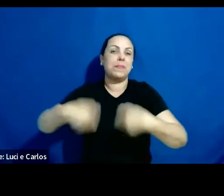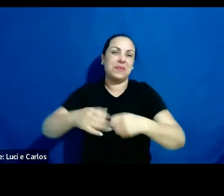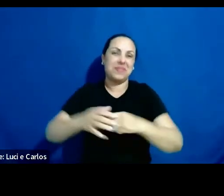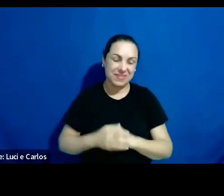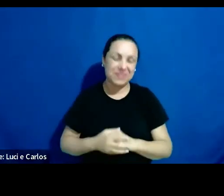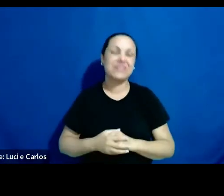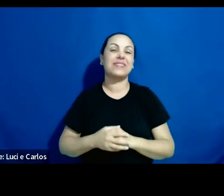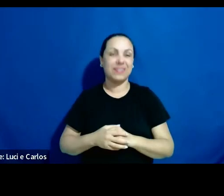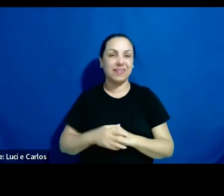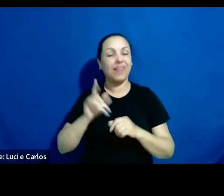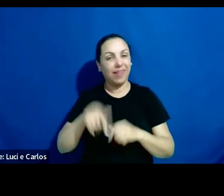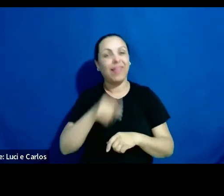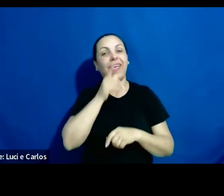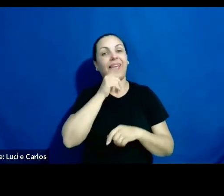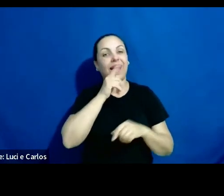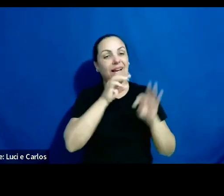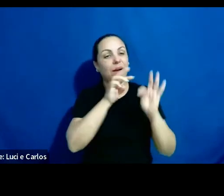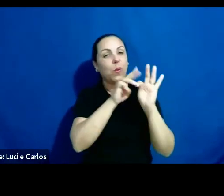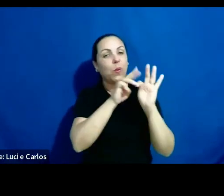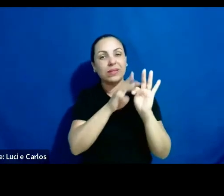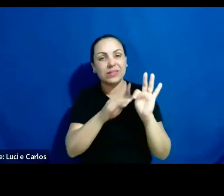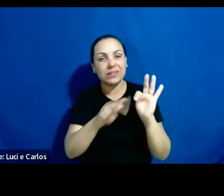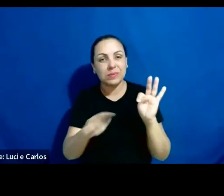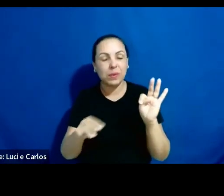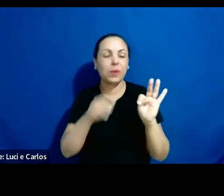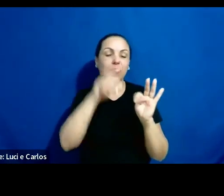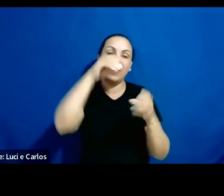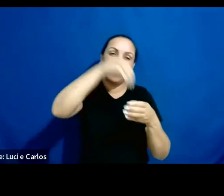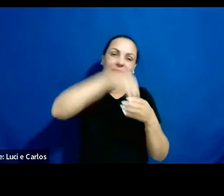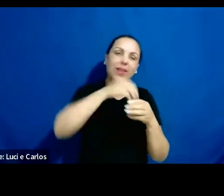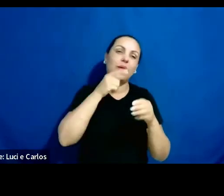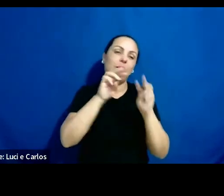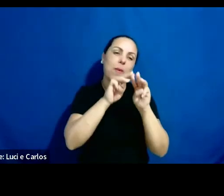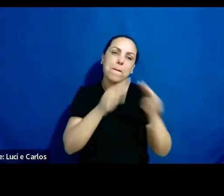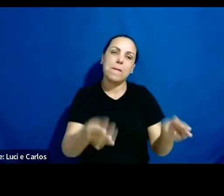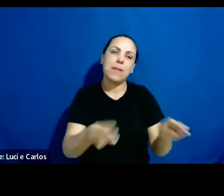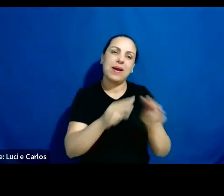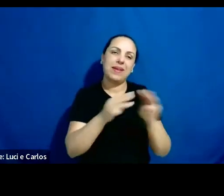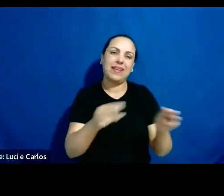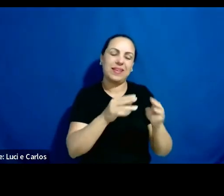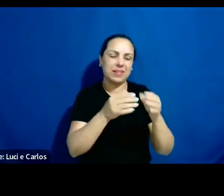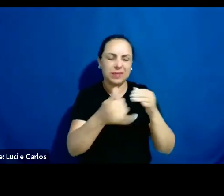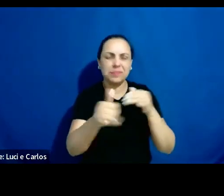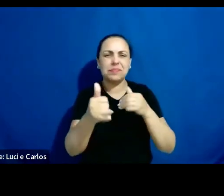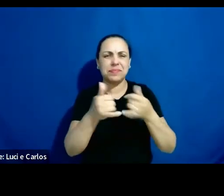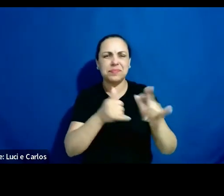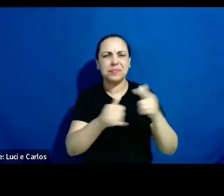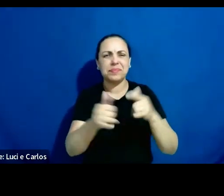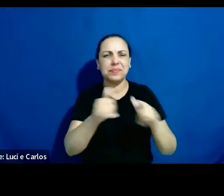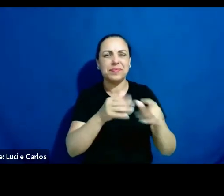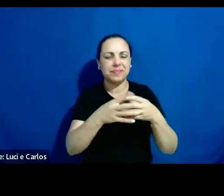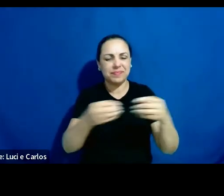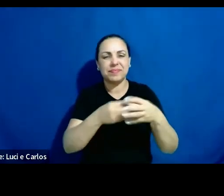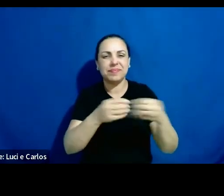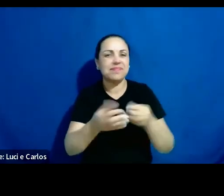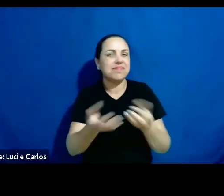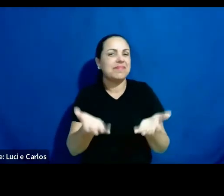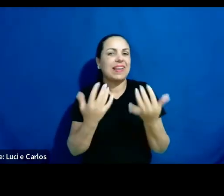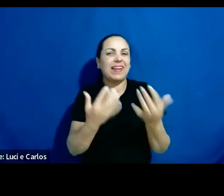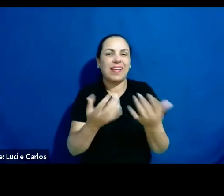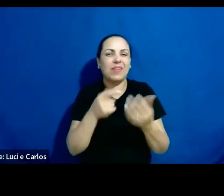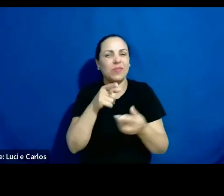com a água tratada magneticamente, que foi explicado no início, né, pela nossa colega, tá certo?